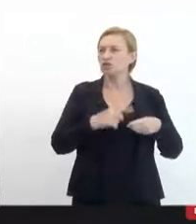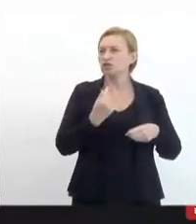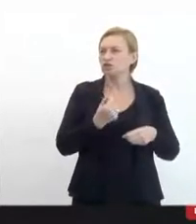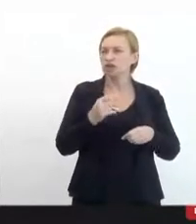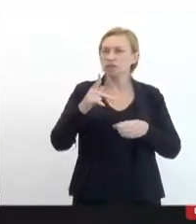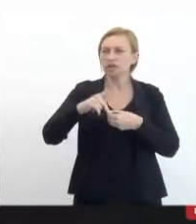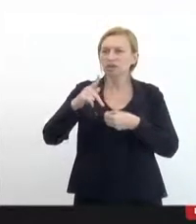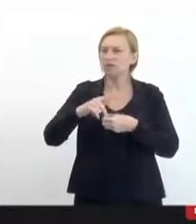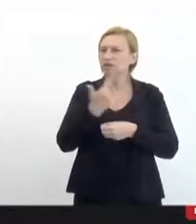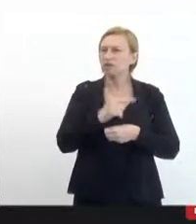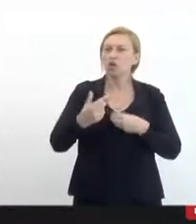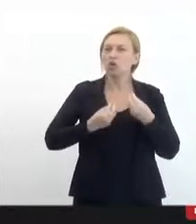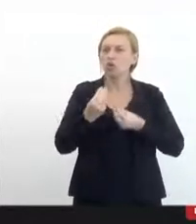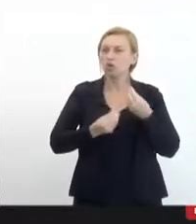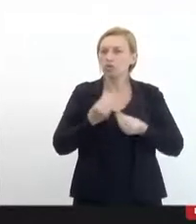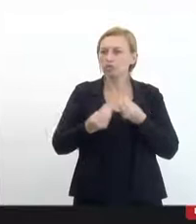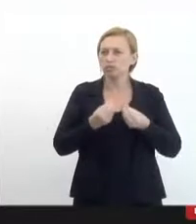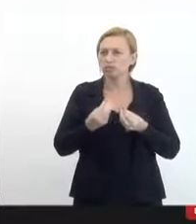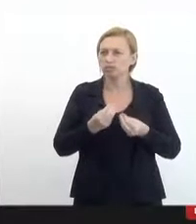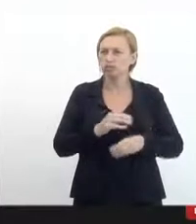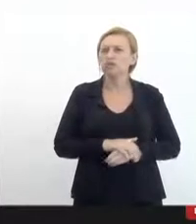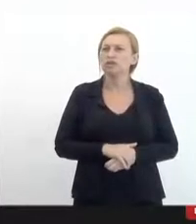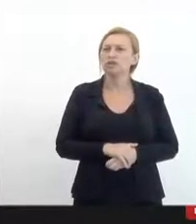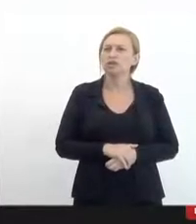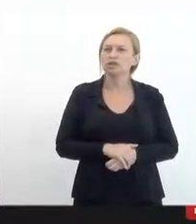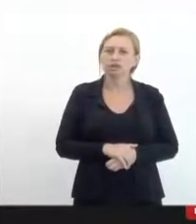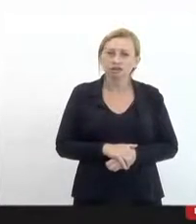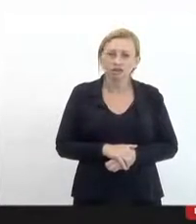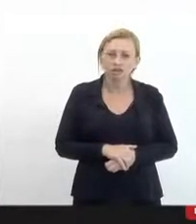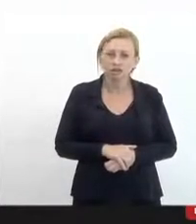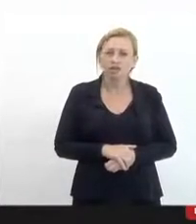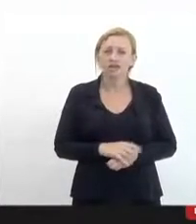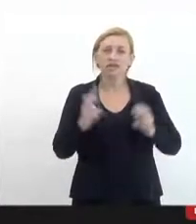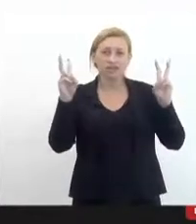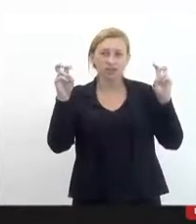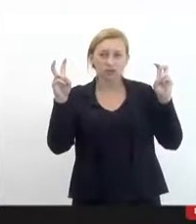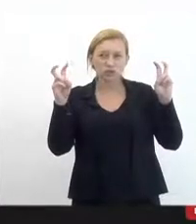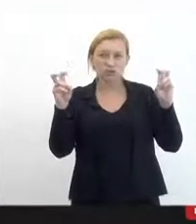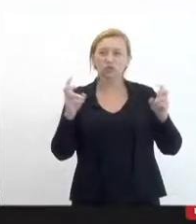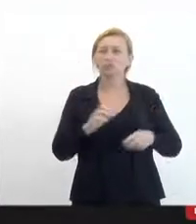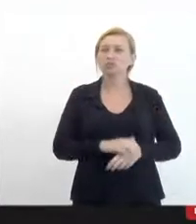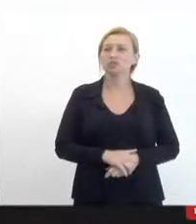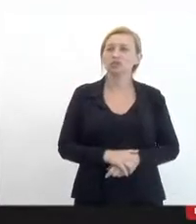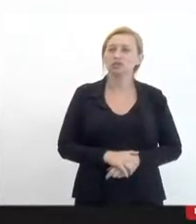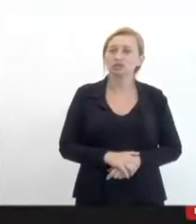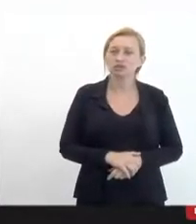fator de estorno de uma operação de terceiro, né? A gente tem nessas situações aqui, a gente tem